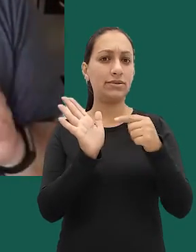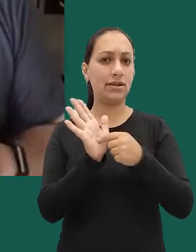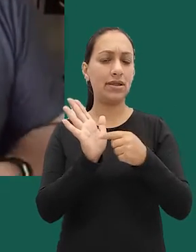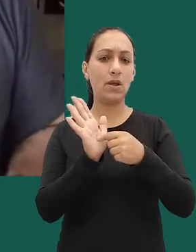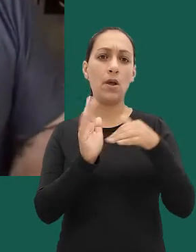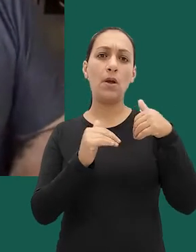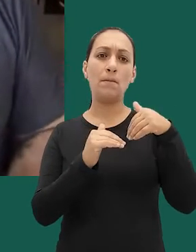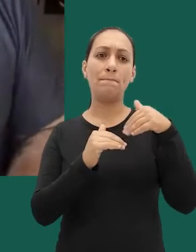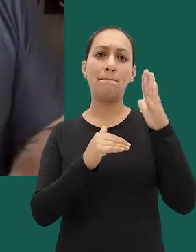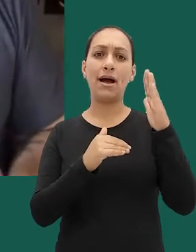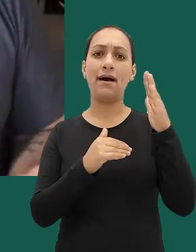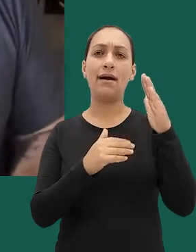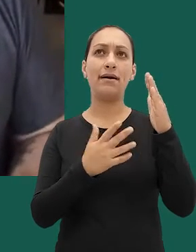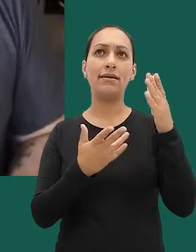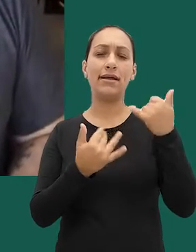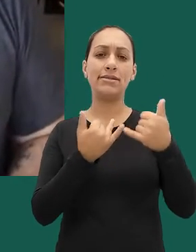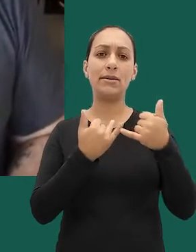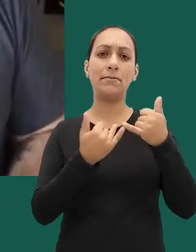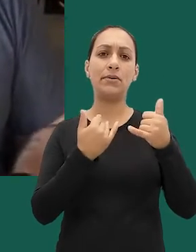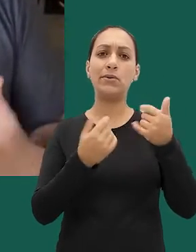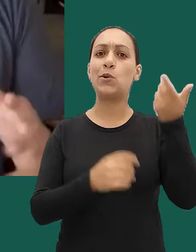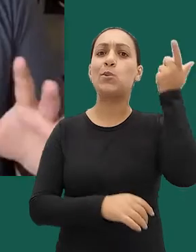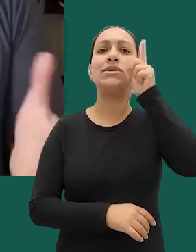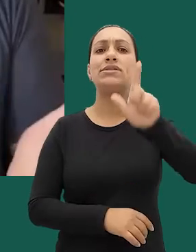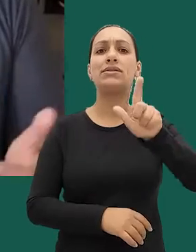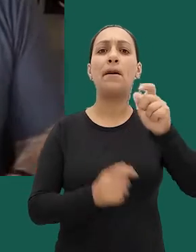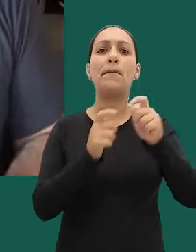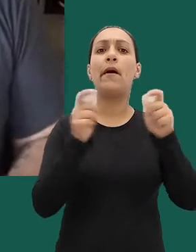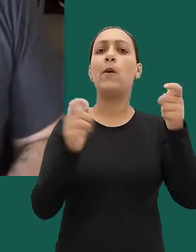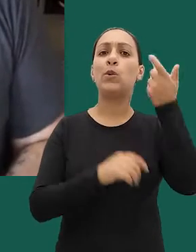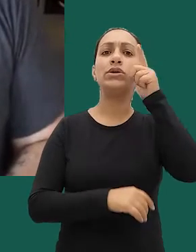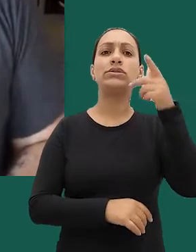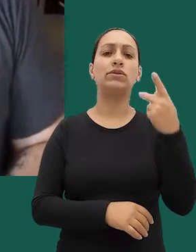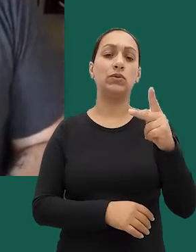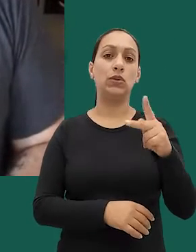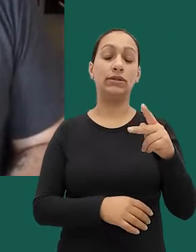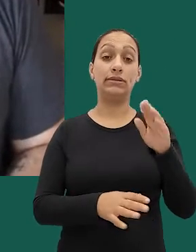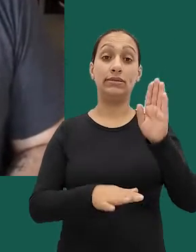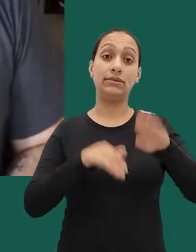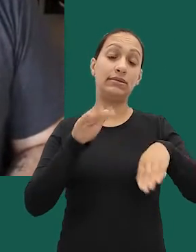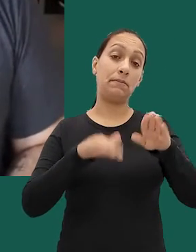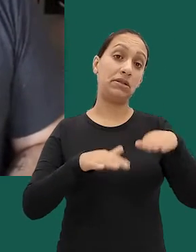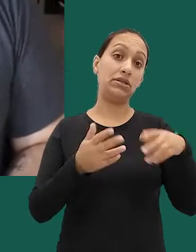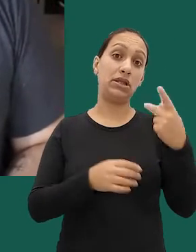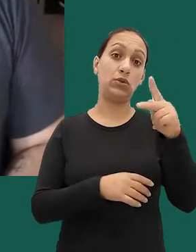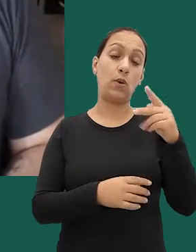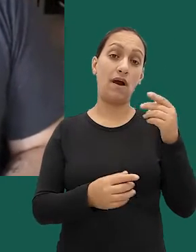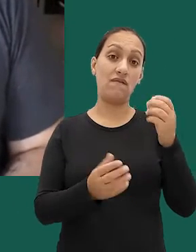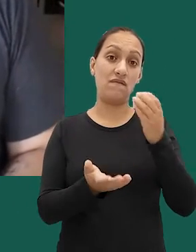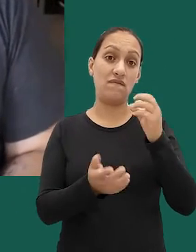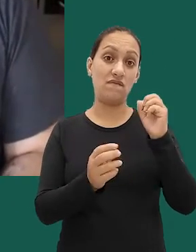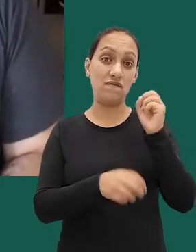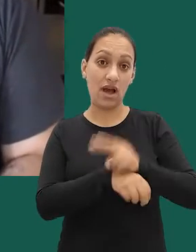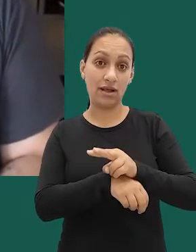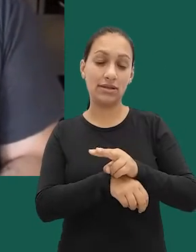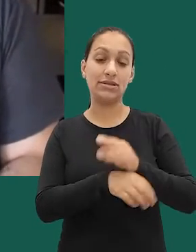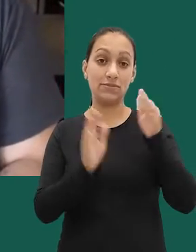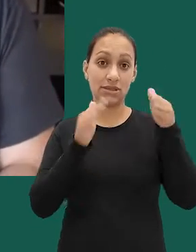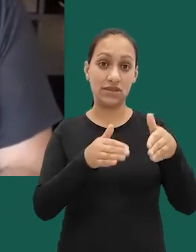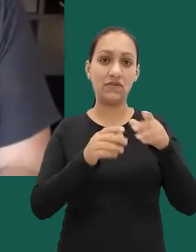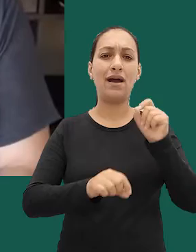maiores achievements, quais foram as suas maiores conquistas, independente da vaga específica. E para quem é